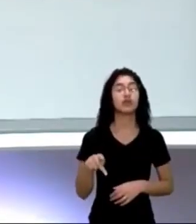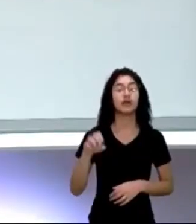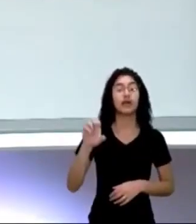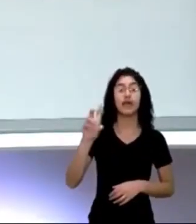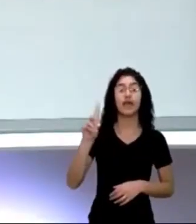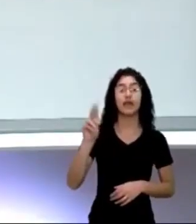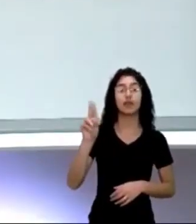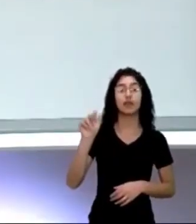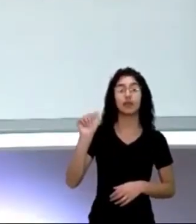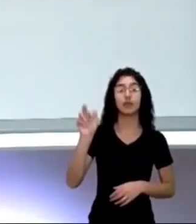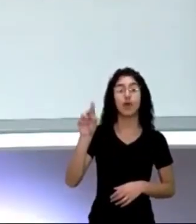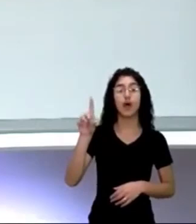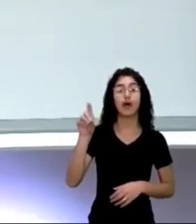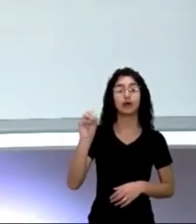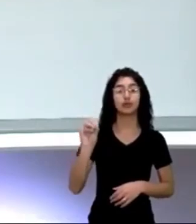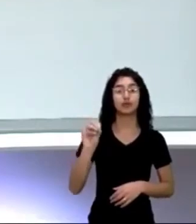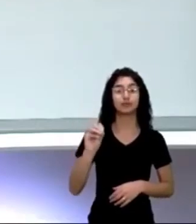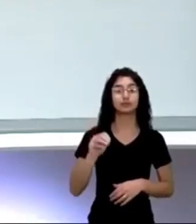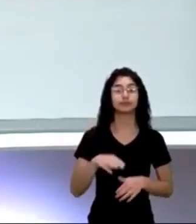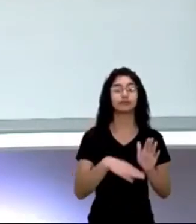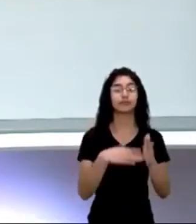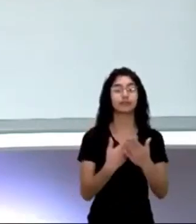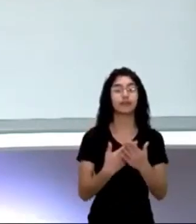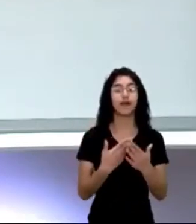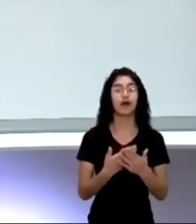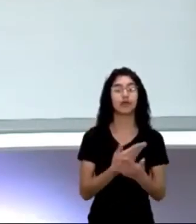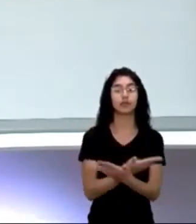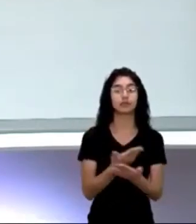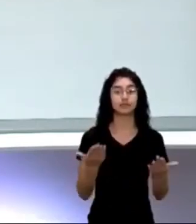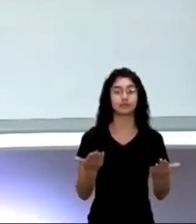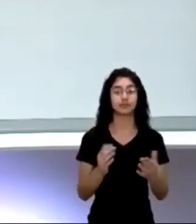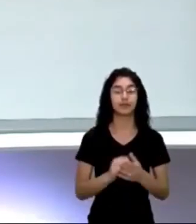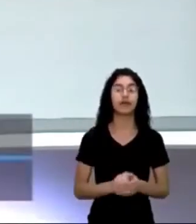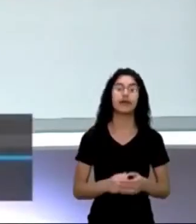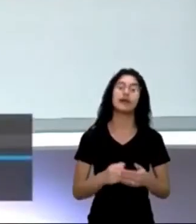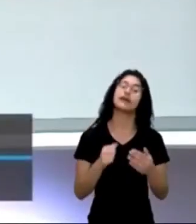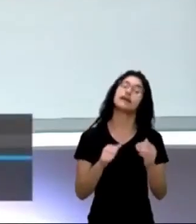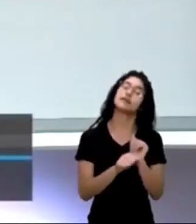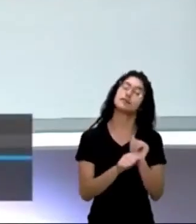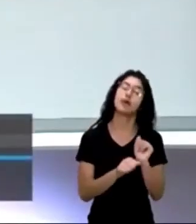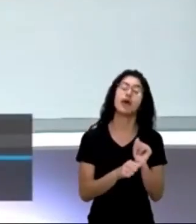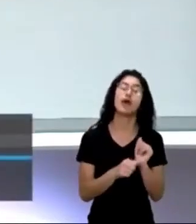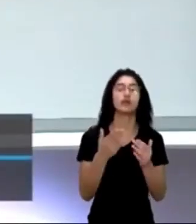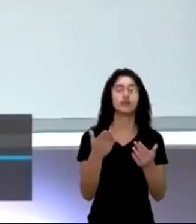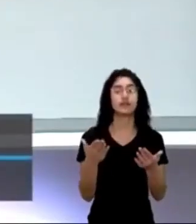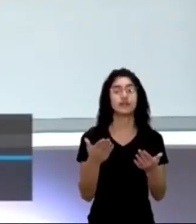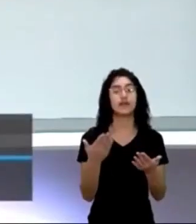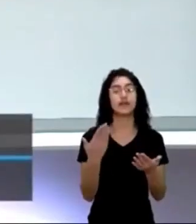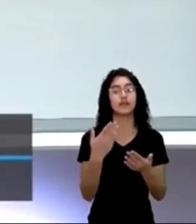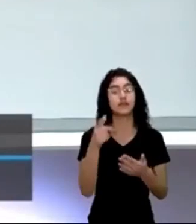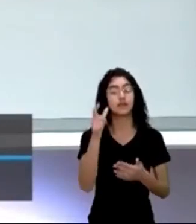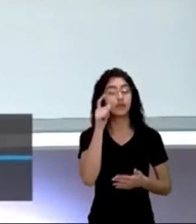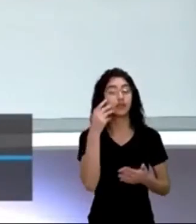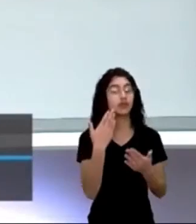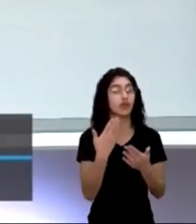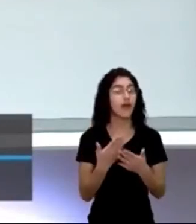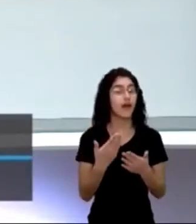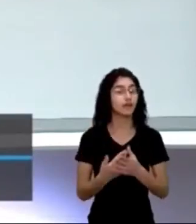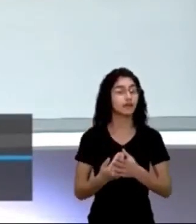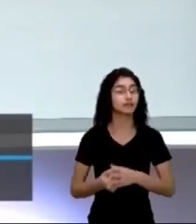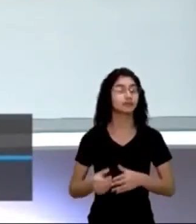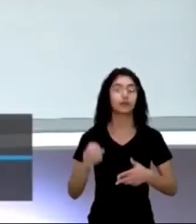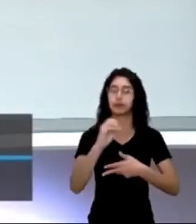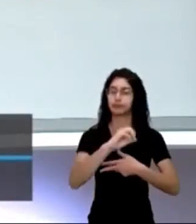de Tomaso. Então, eu espero contar com a presença de todos, né, para assistir essa aula e detonar